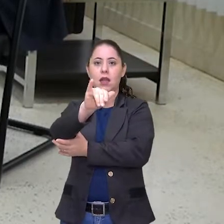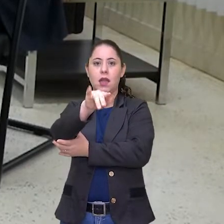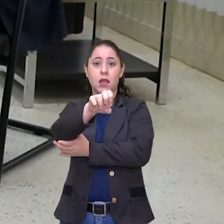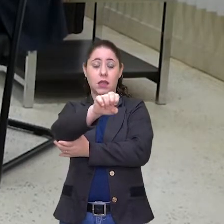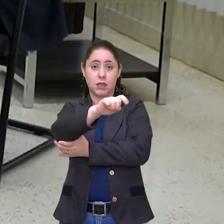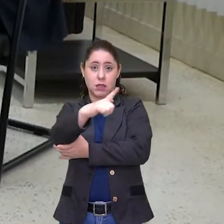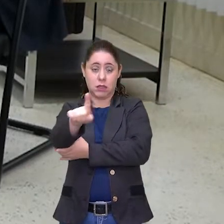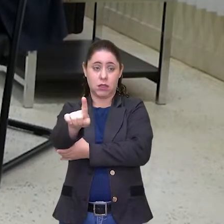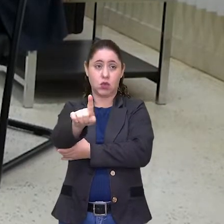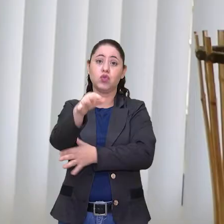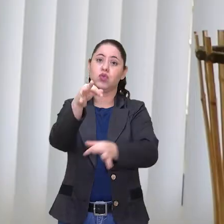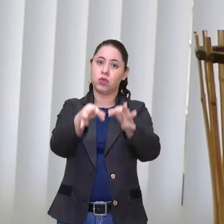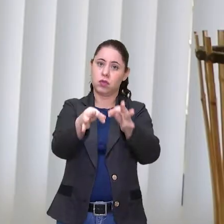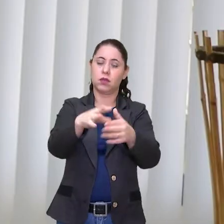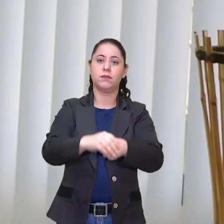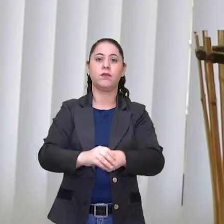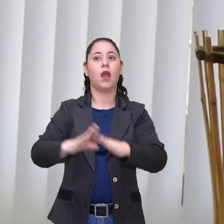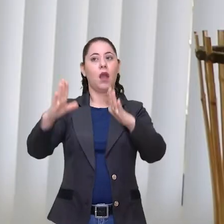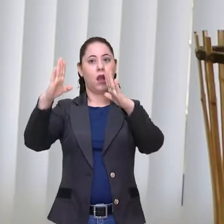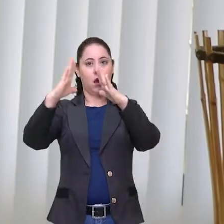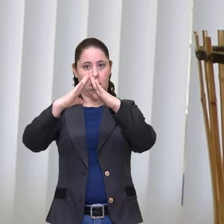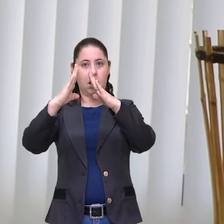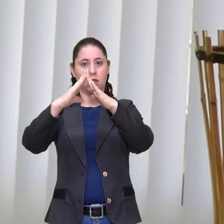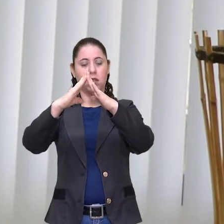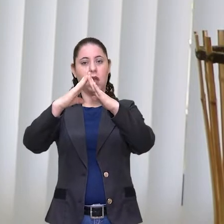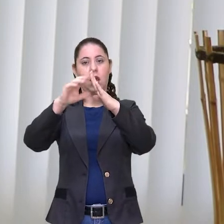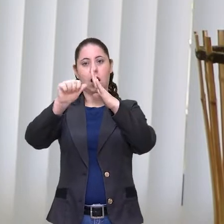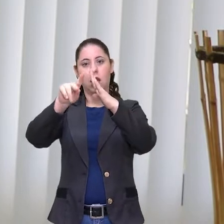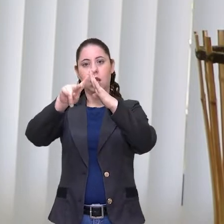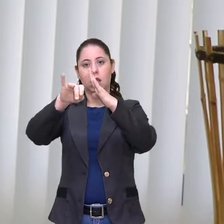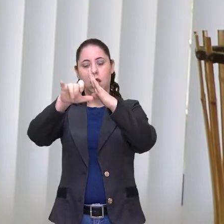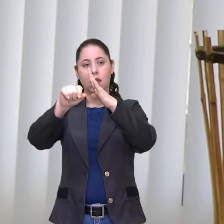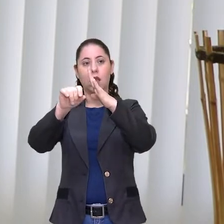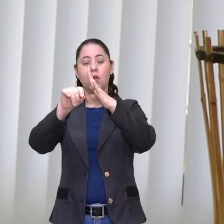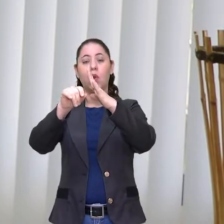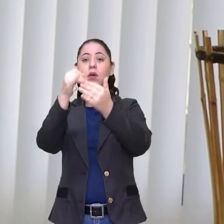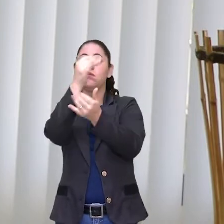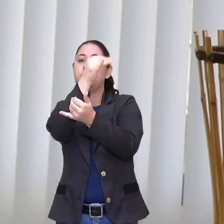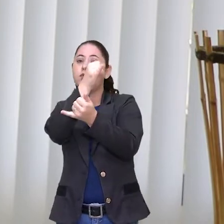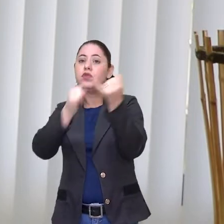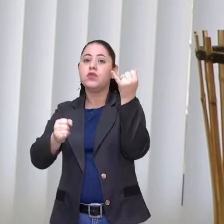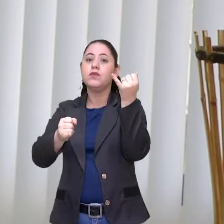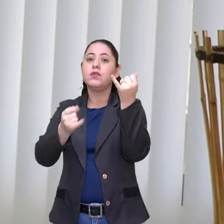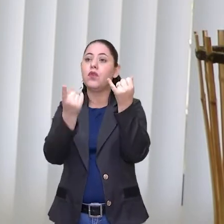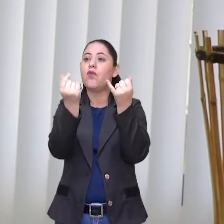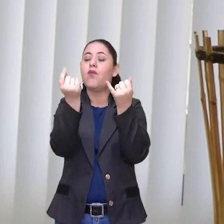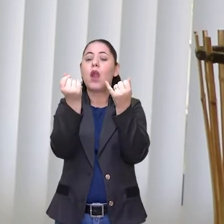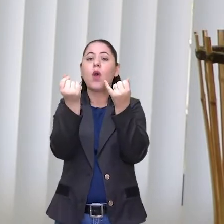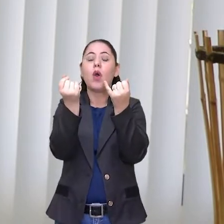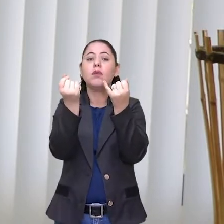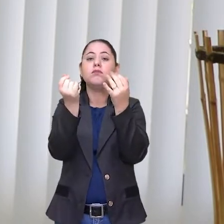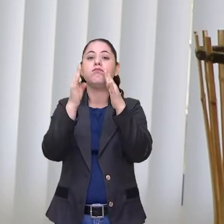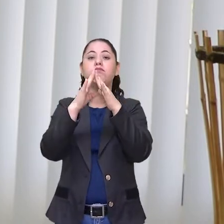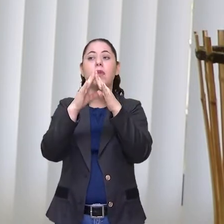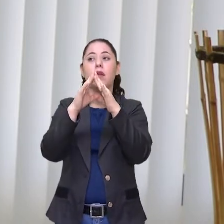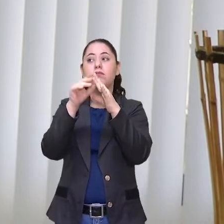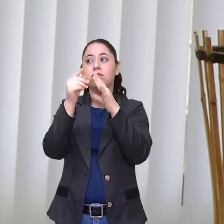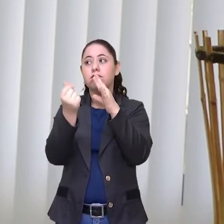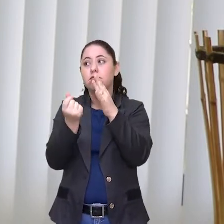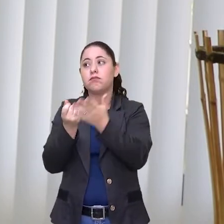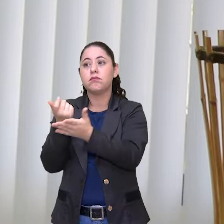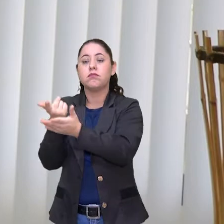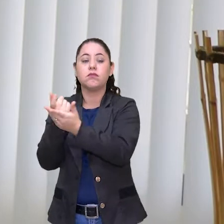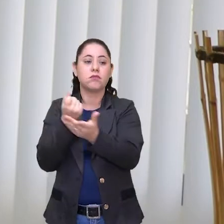alienação judicial. Então, esse bem é alienado para que o valor seja dividido entre essas duas pessoas.